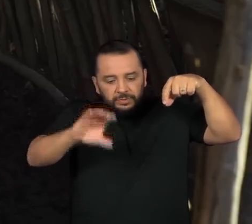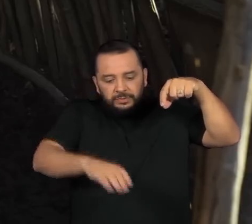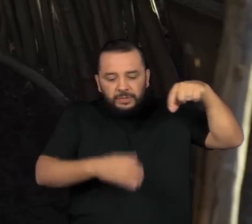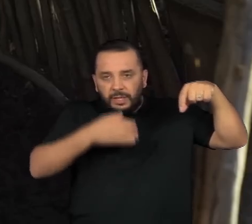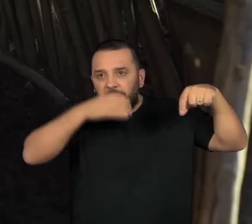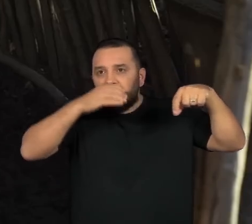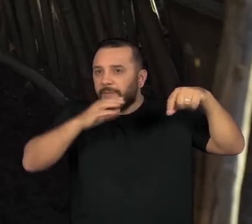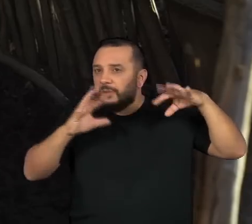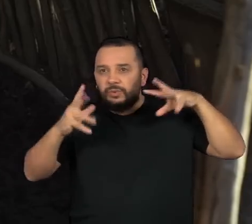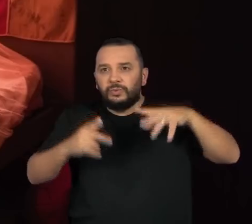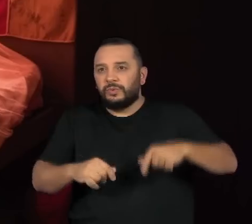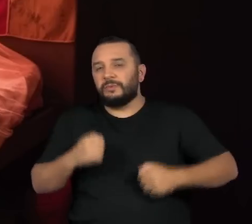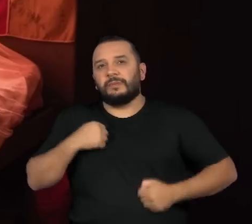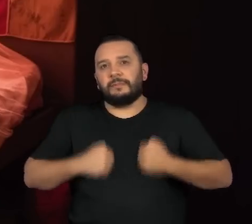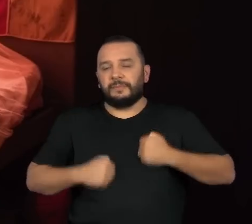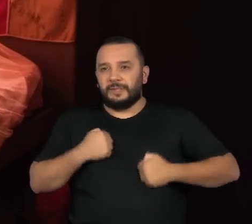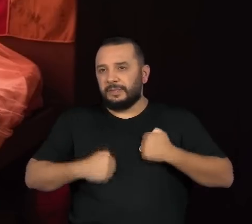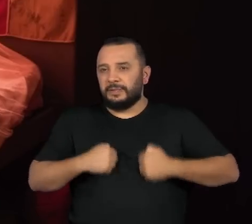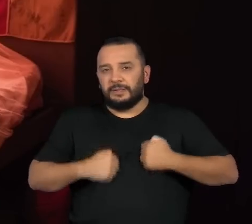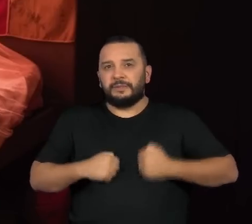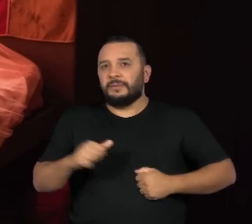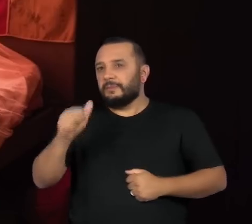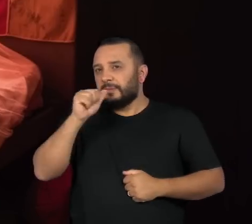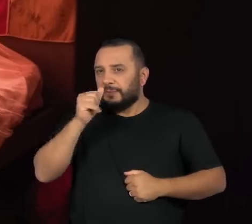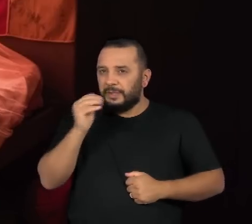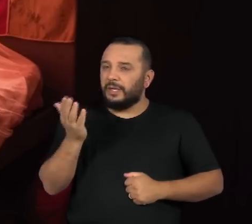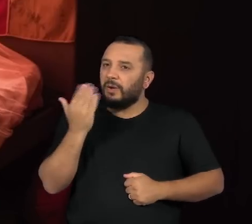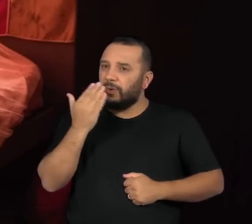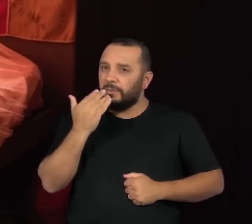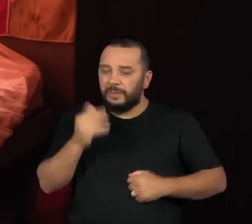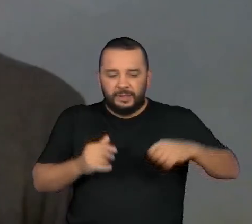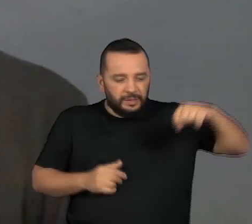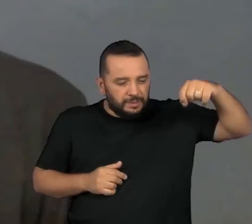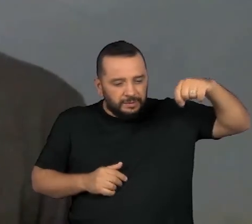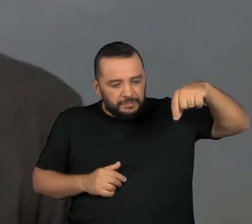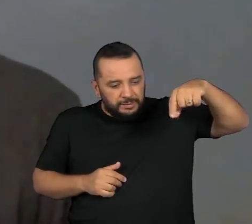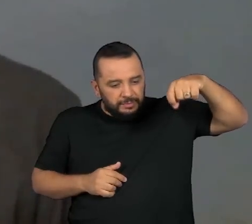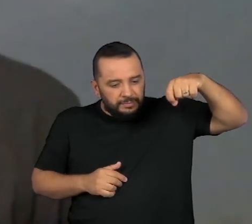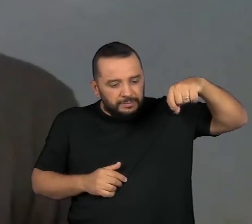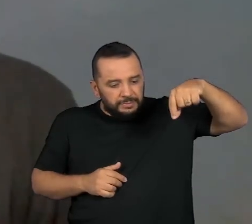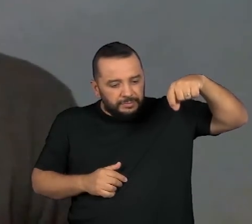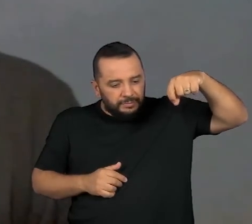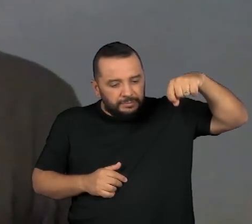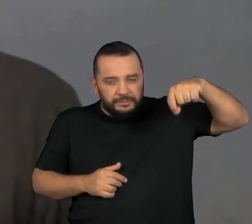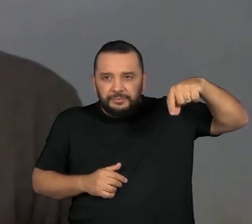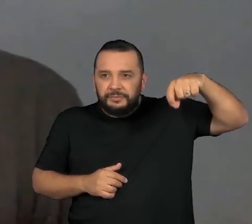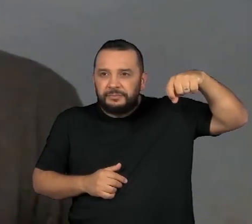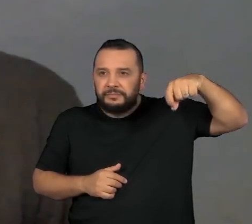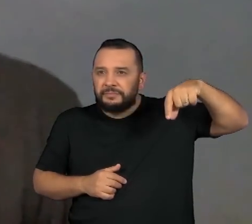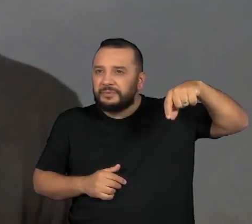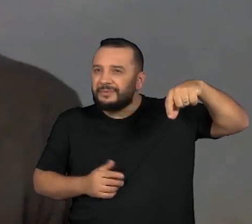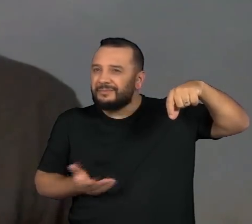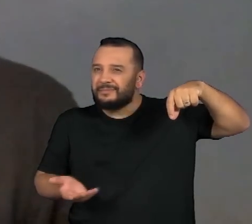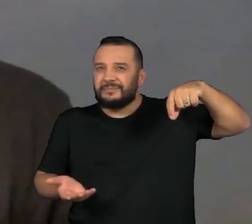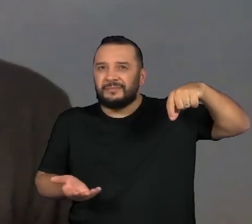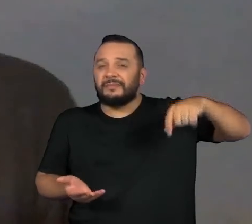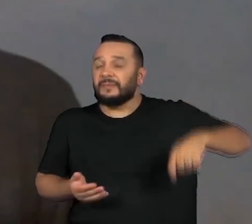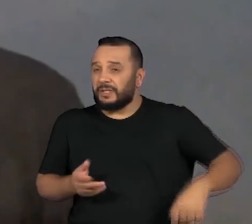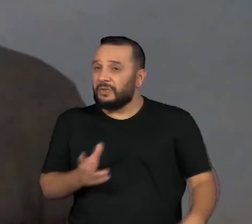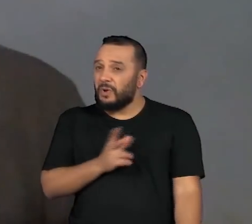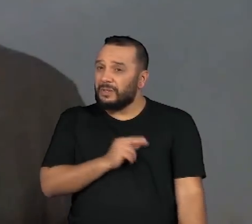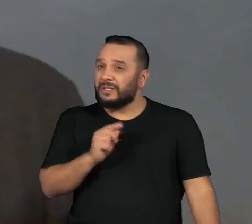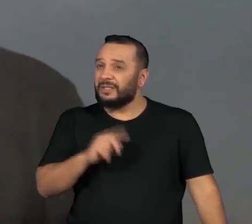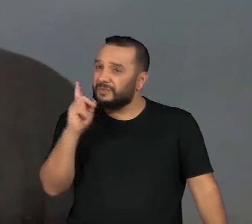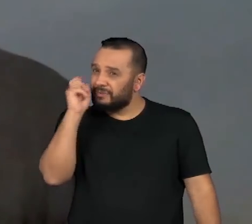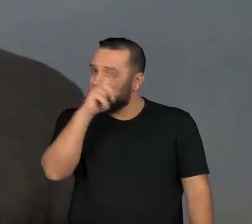para tudo, para banho, para beber, para comer. E eu perguntei para a mulher, eu falei, nossa, a situação aqui está